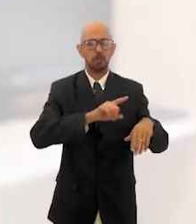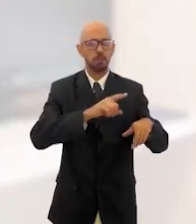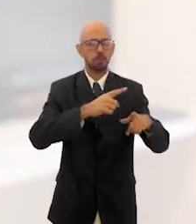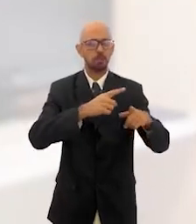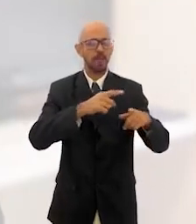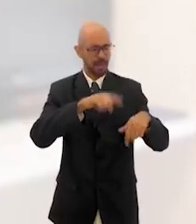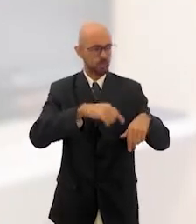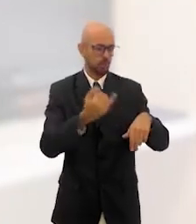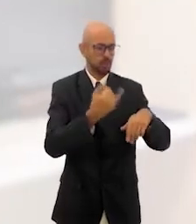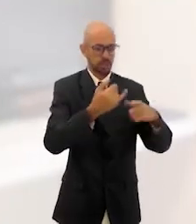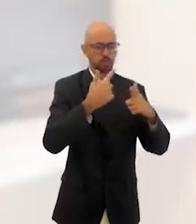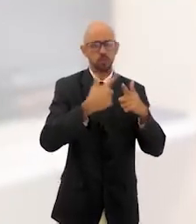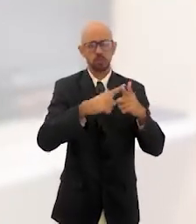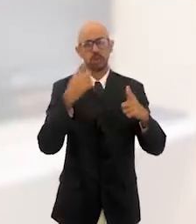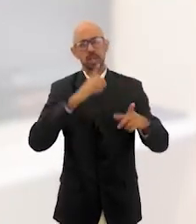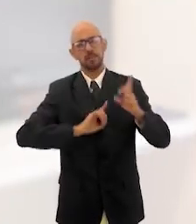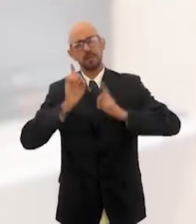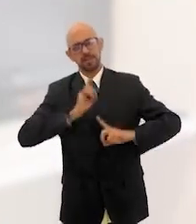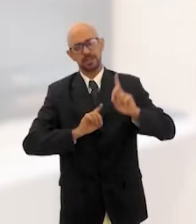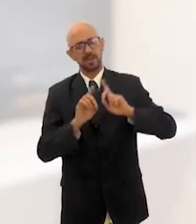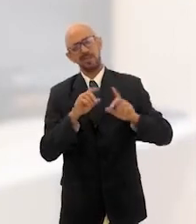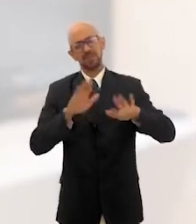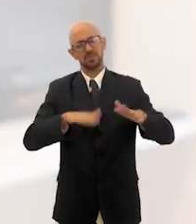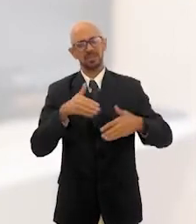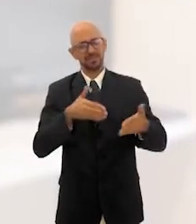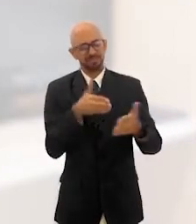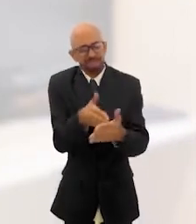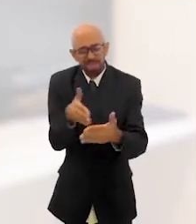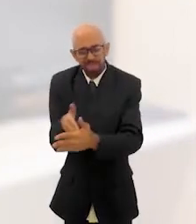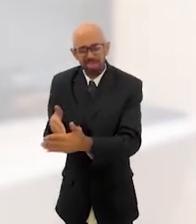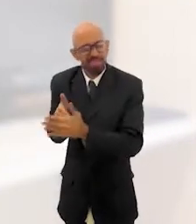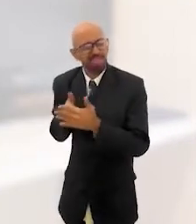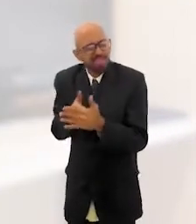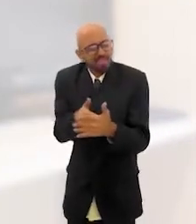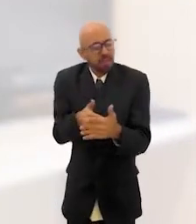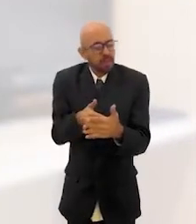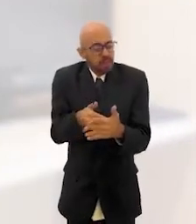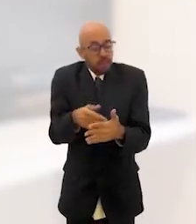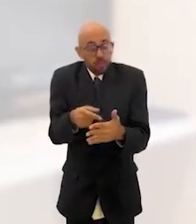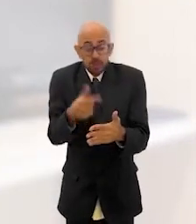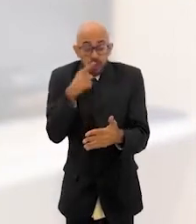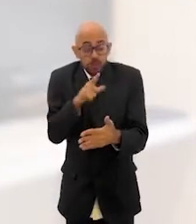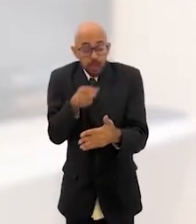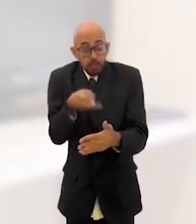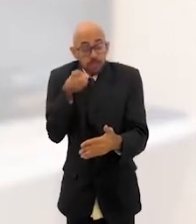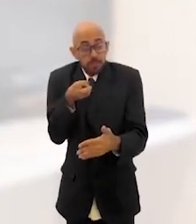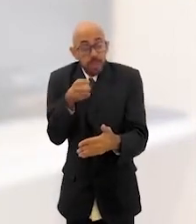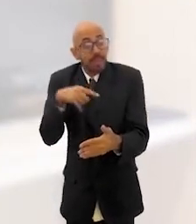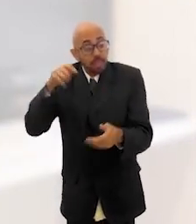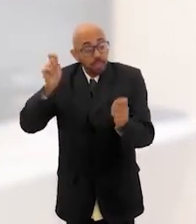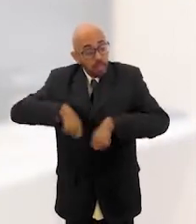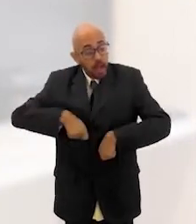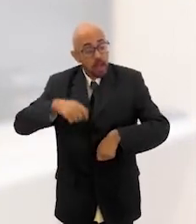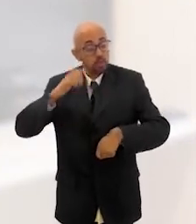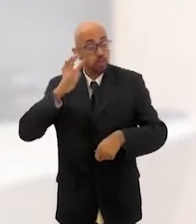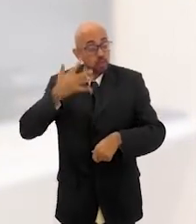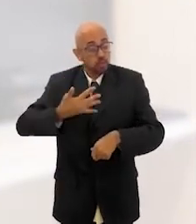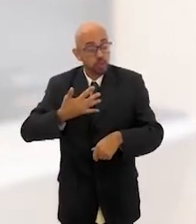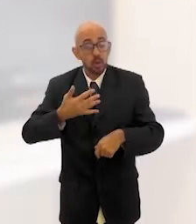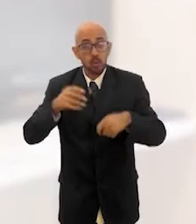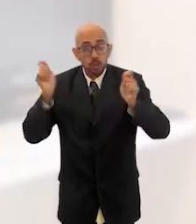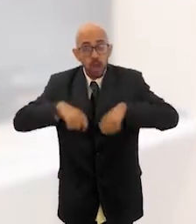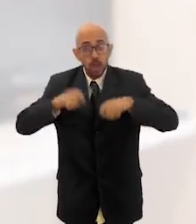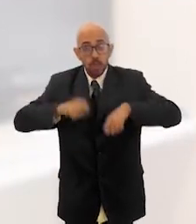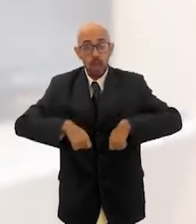momento em que você se acha sem saída, e você perceber que há saída, há uma solução. Eu acho que esse é